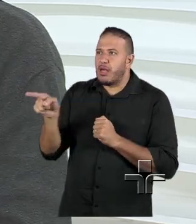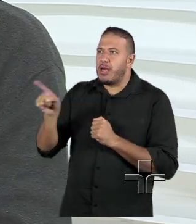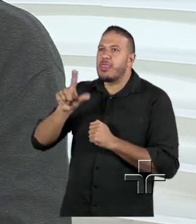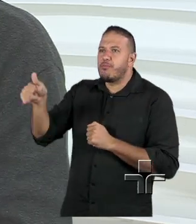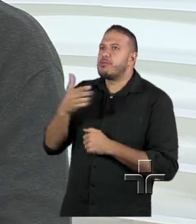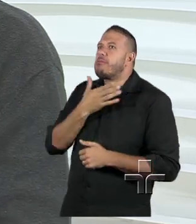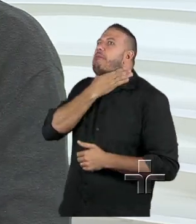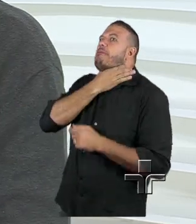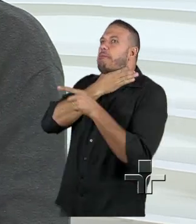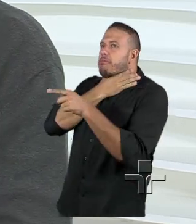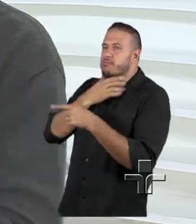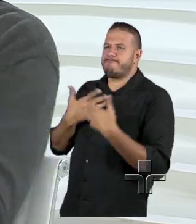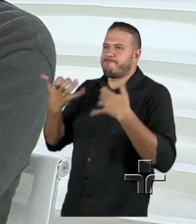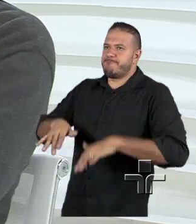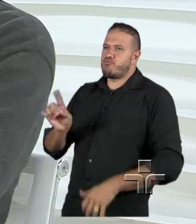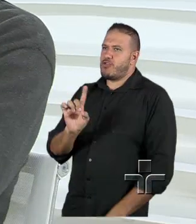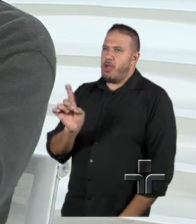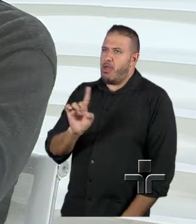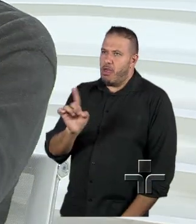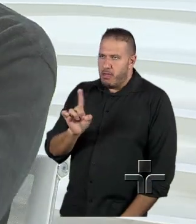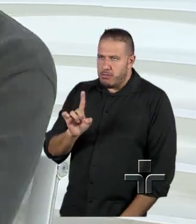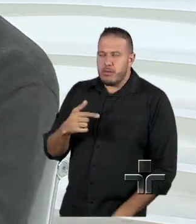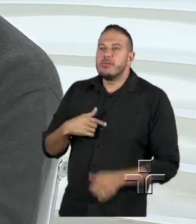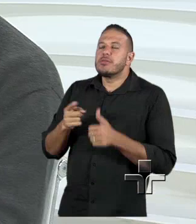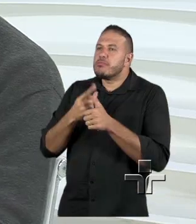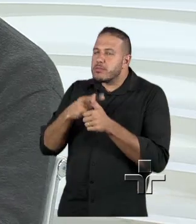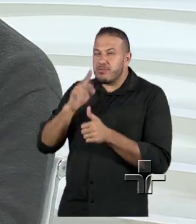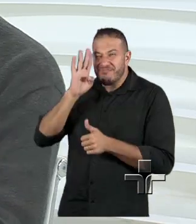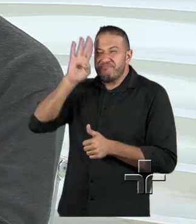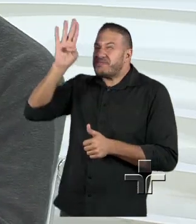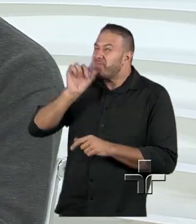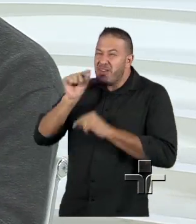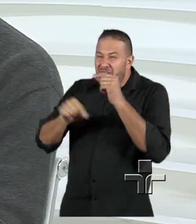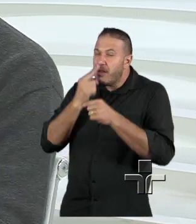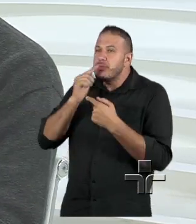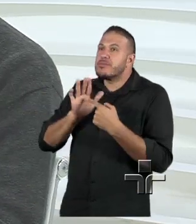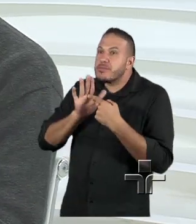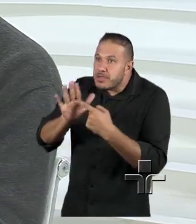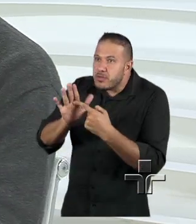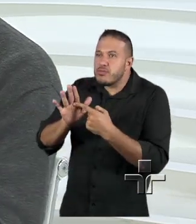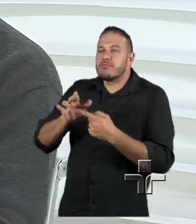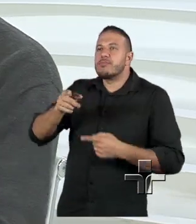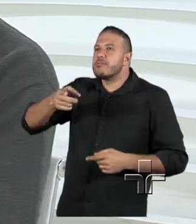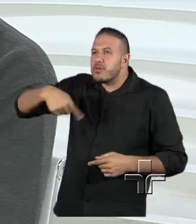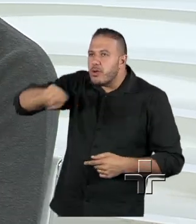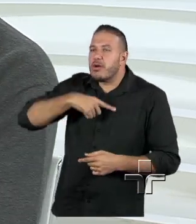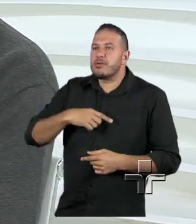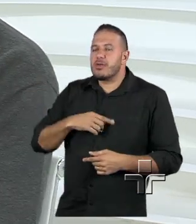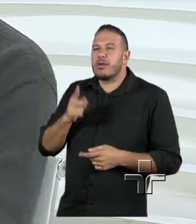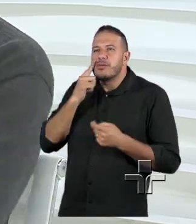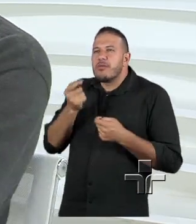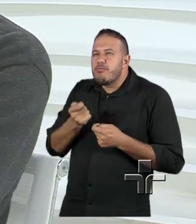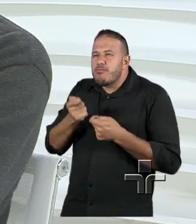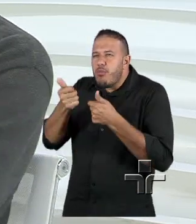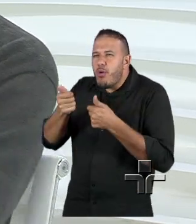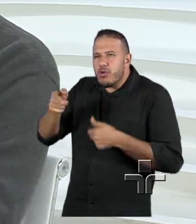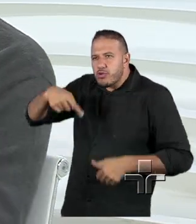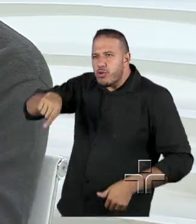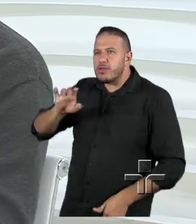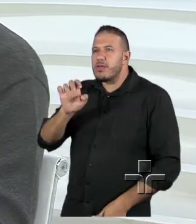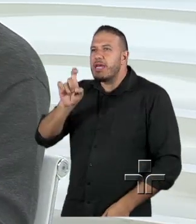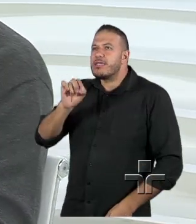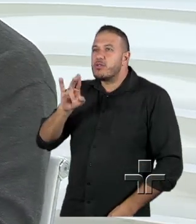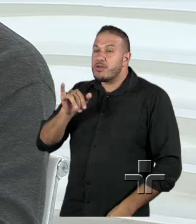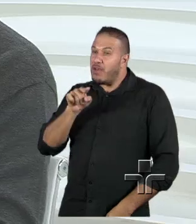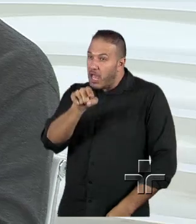ter lucro. Pra você ter uma ideia, um dos principais indicadores para bônus do nosso executivo é quanto o nosso franqueado